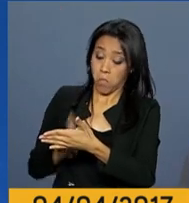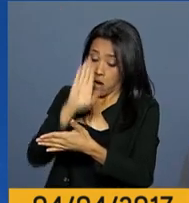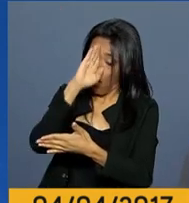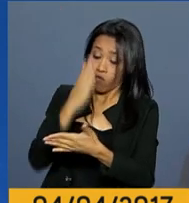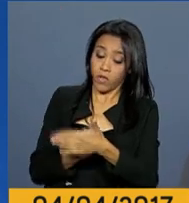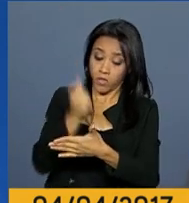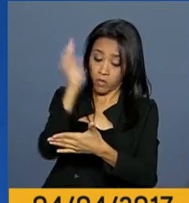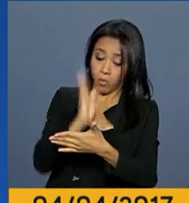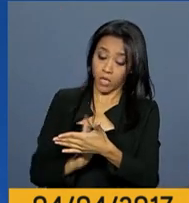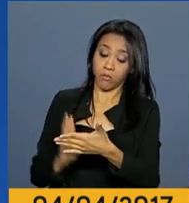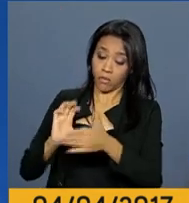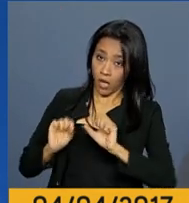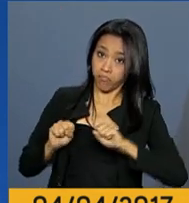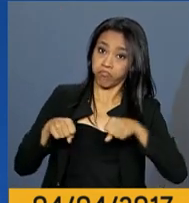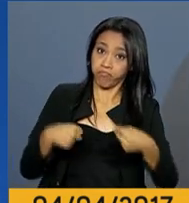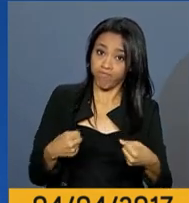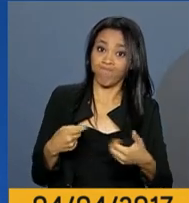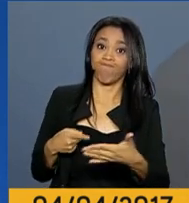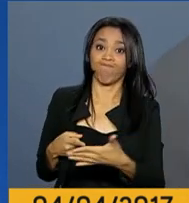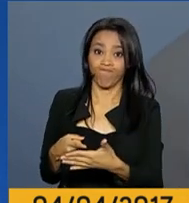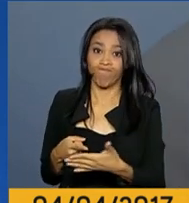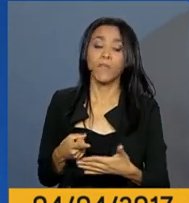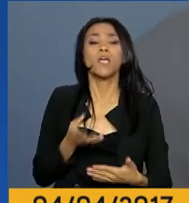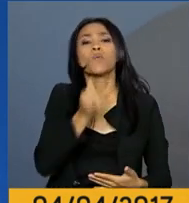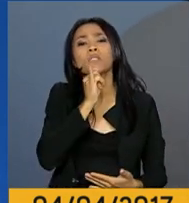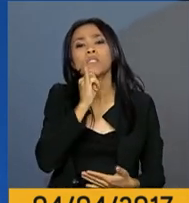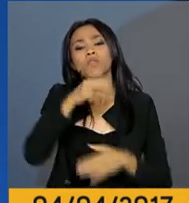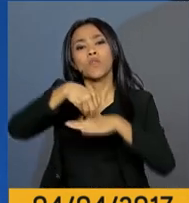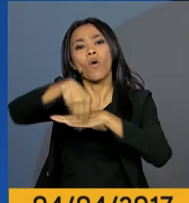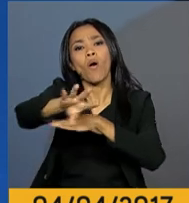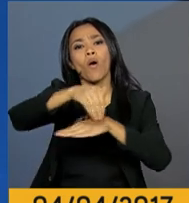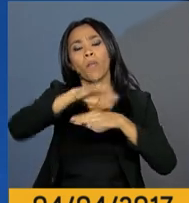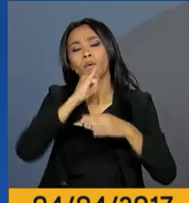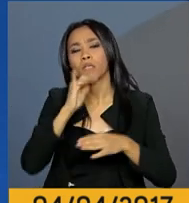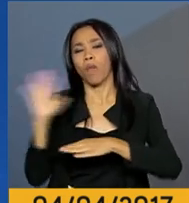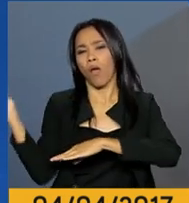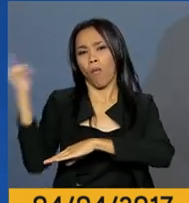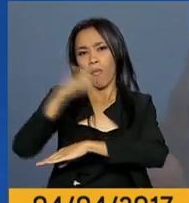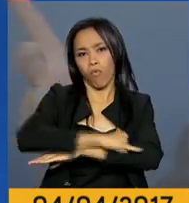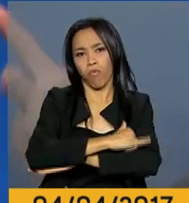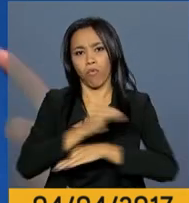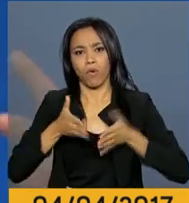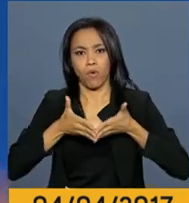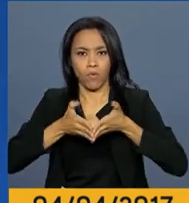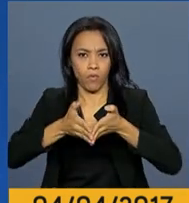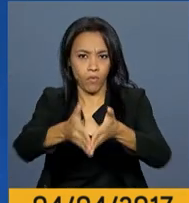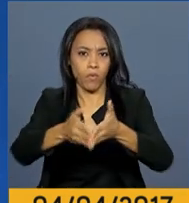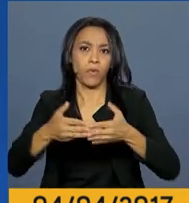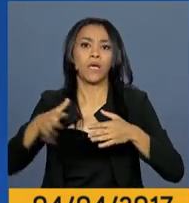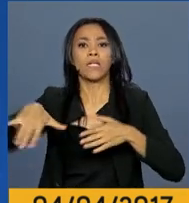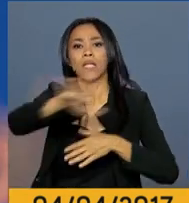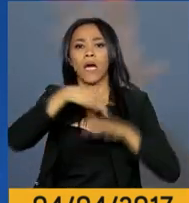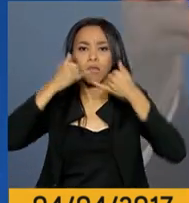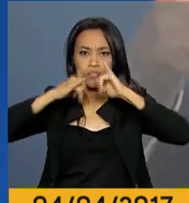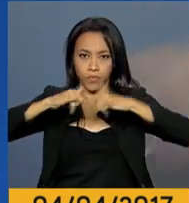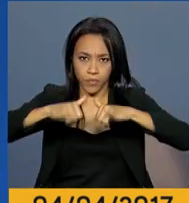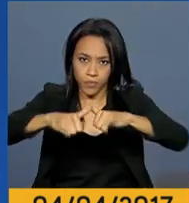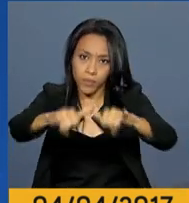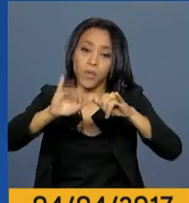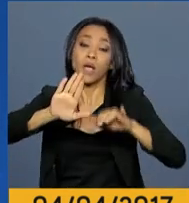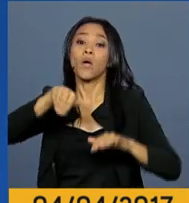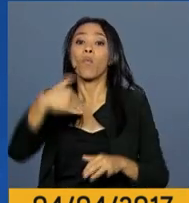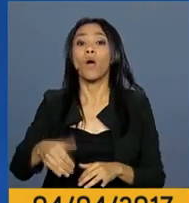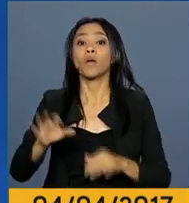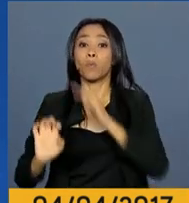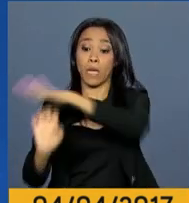sendo restabelecida. Aliás, os exemplos que eu dei dos portos, aeroportos, setor de energia, quando